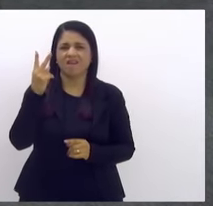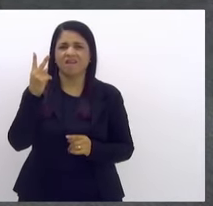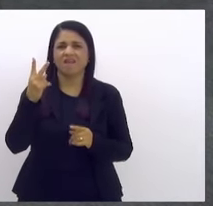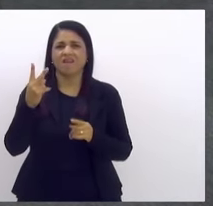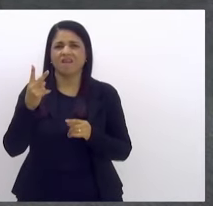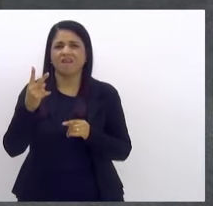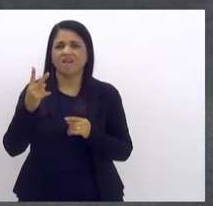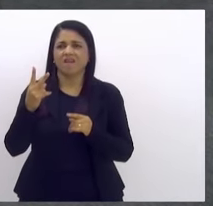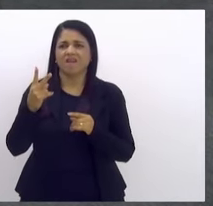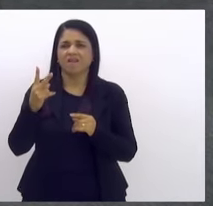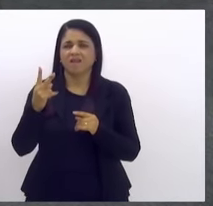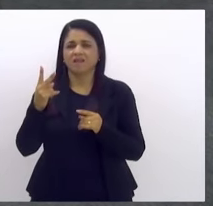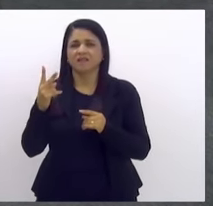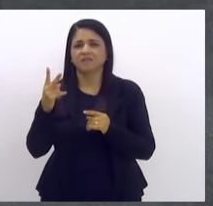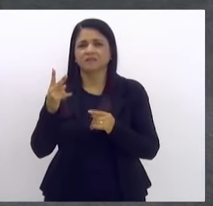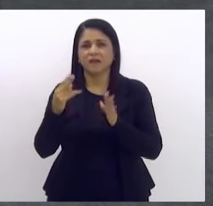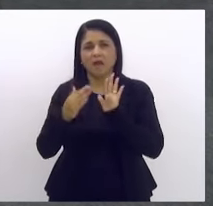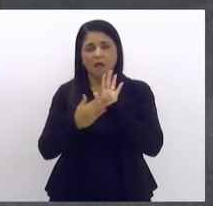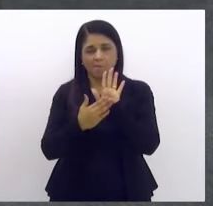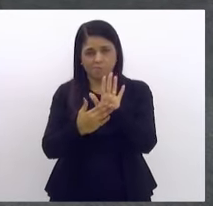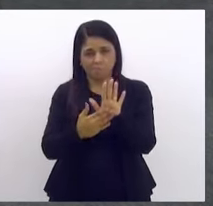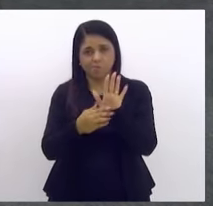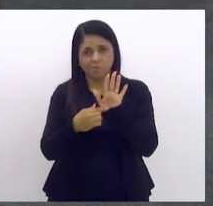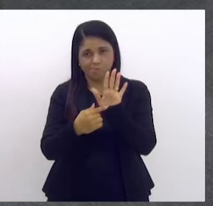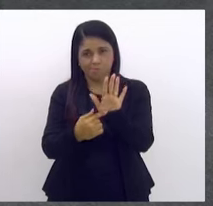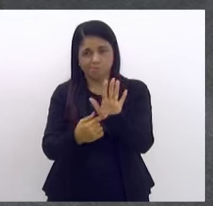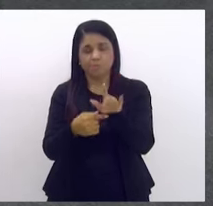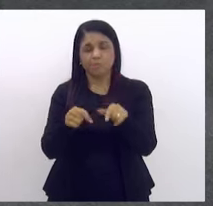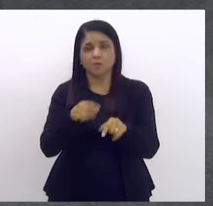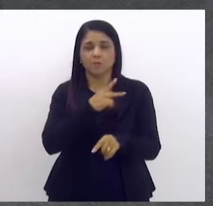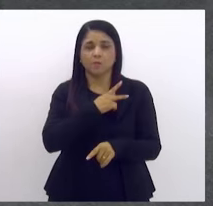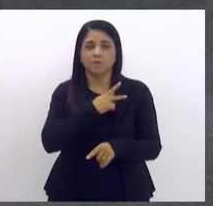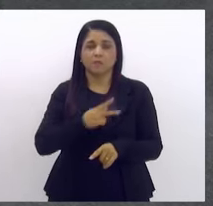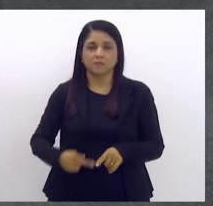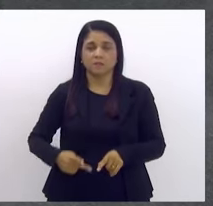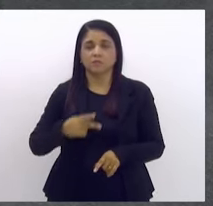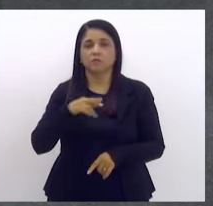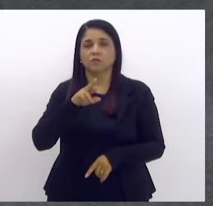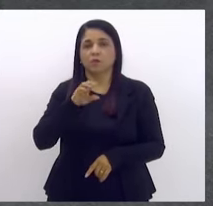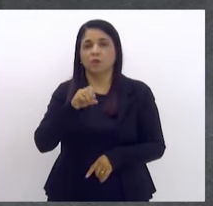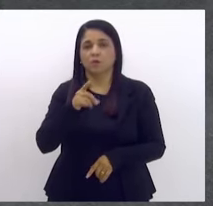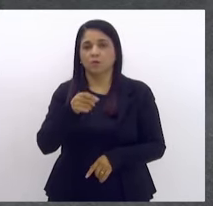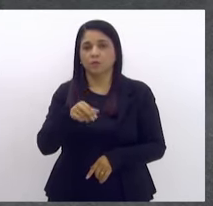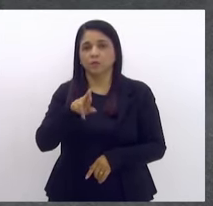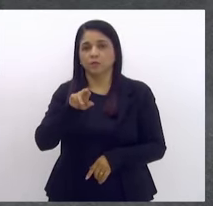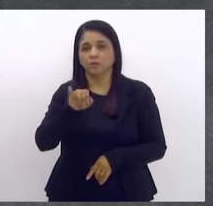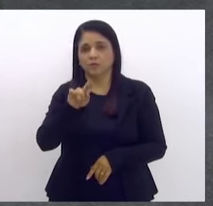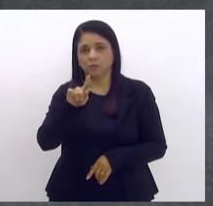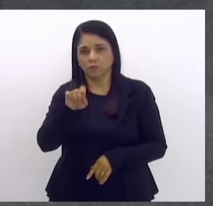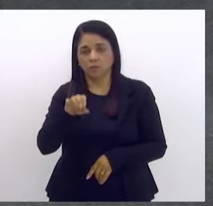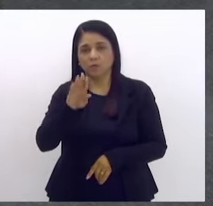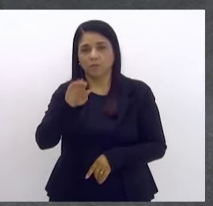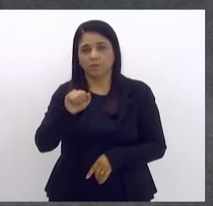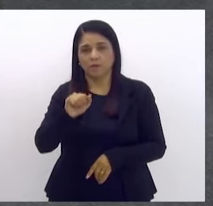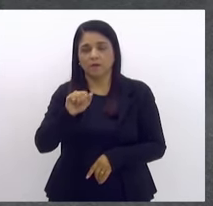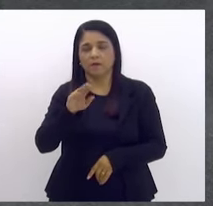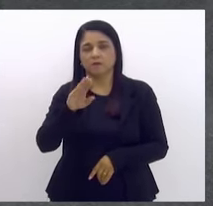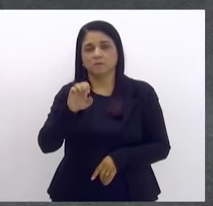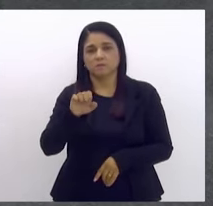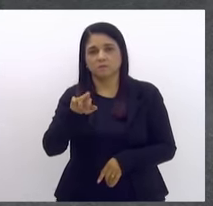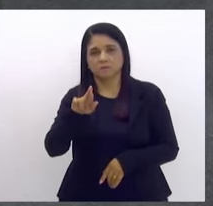da proposição apresentada pelo presidente da Casa, o deputado Rodrigo Bacelar, e também a